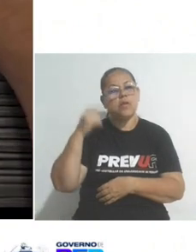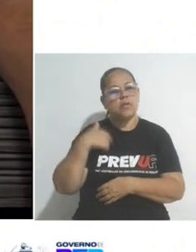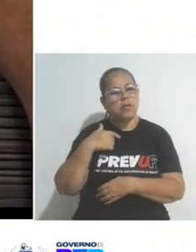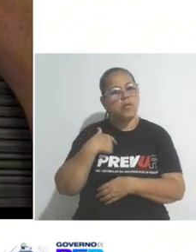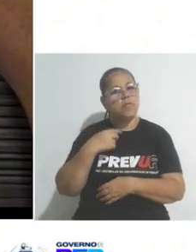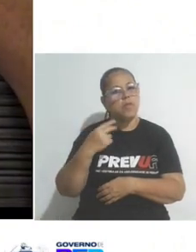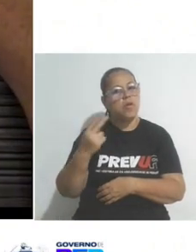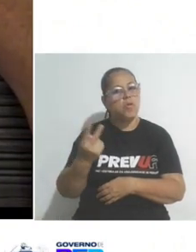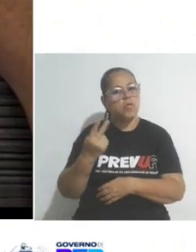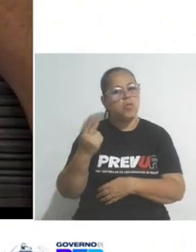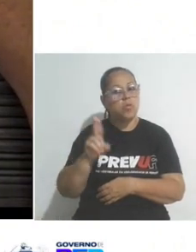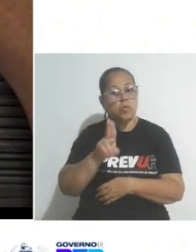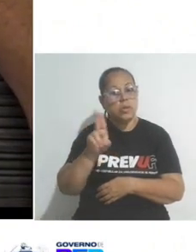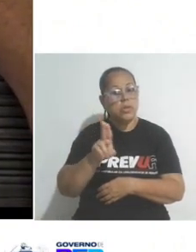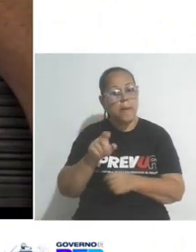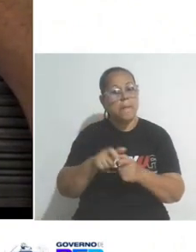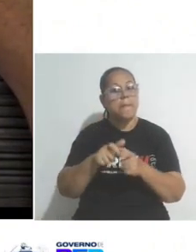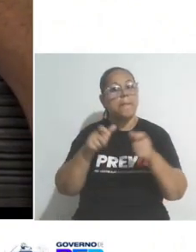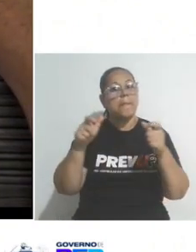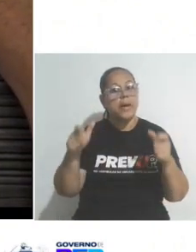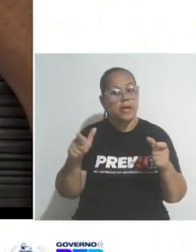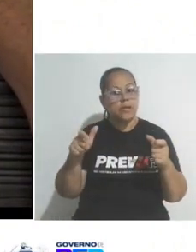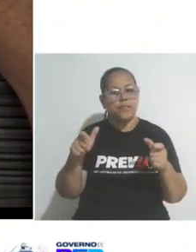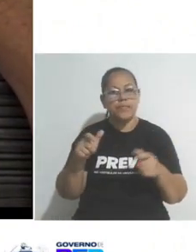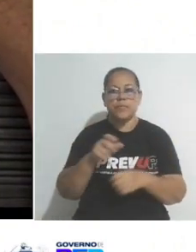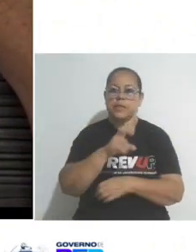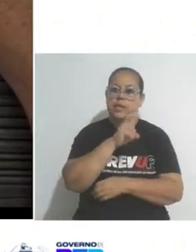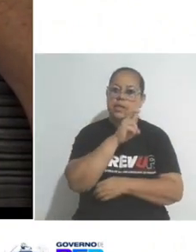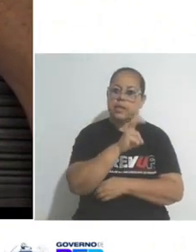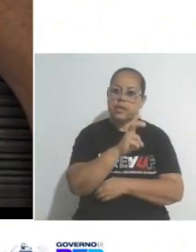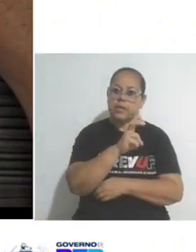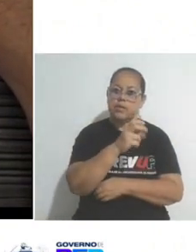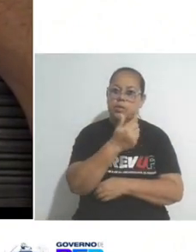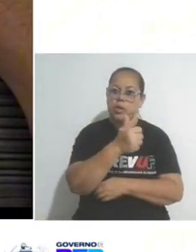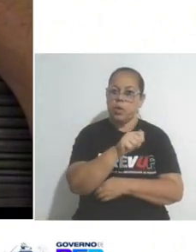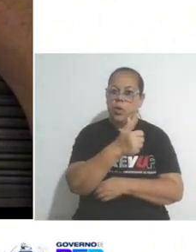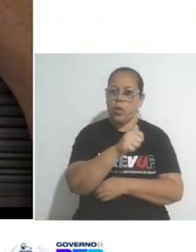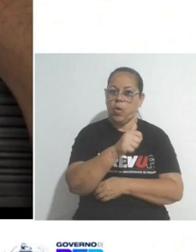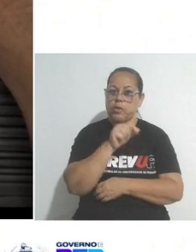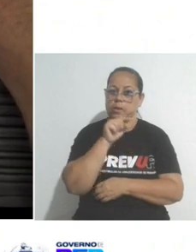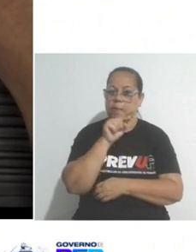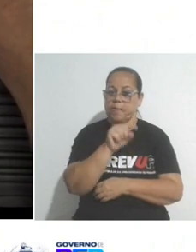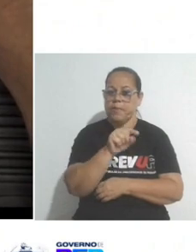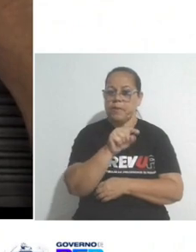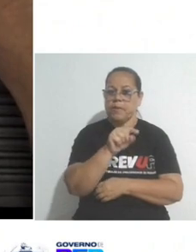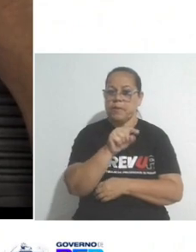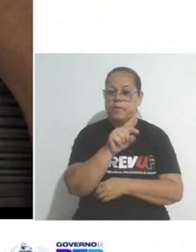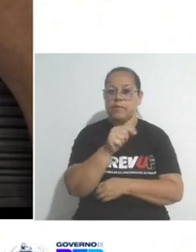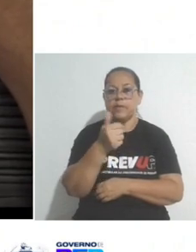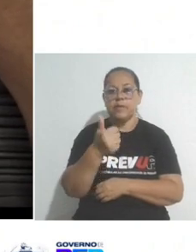total maior então eu tenho 511 mil